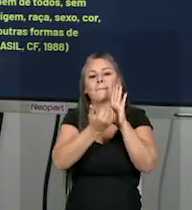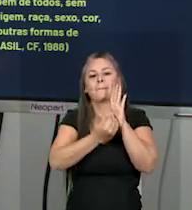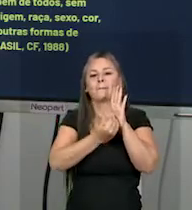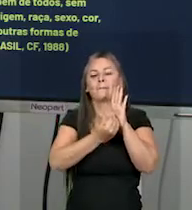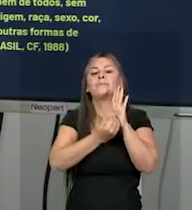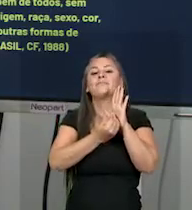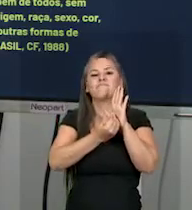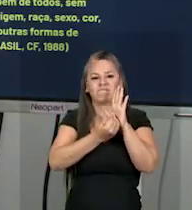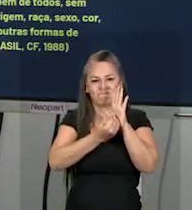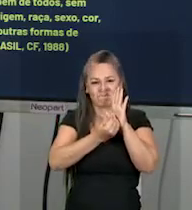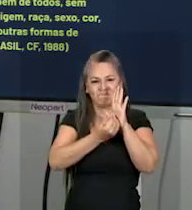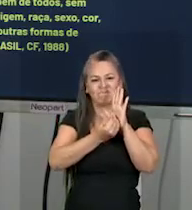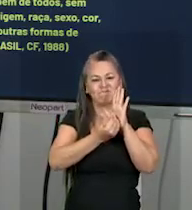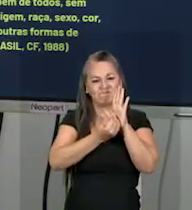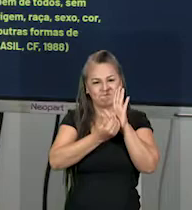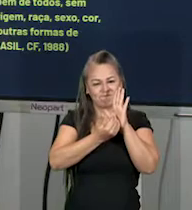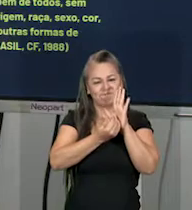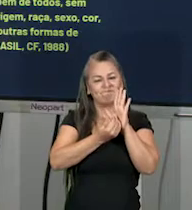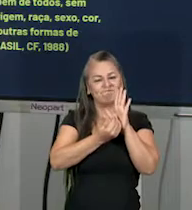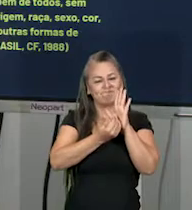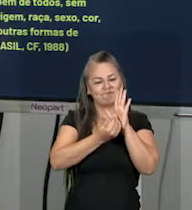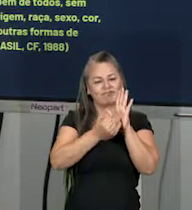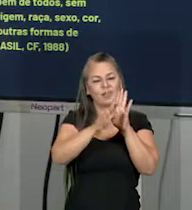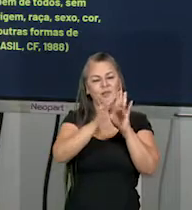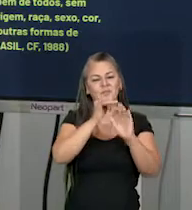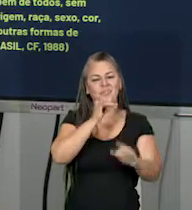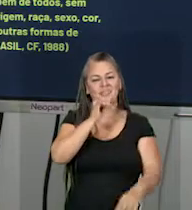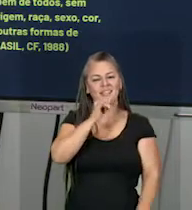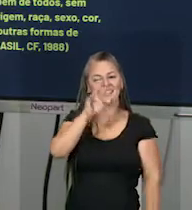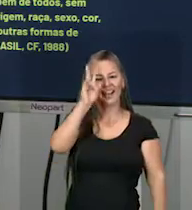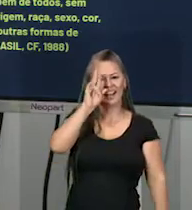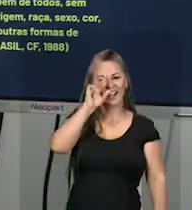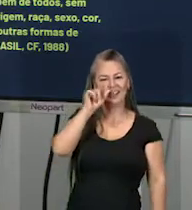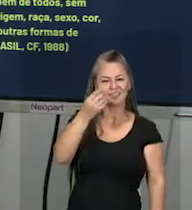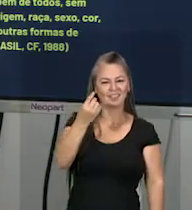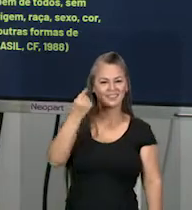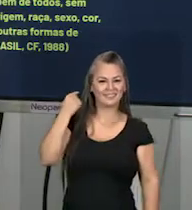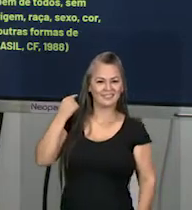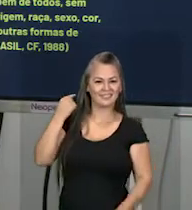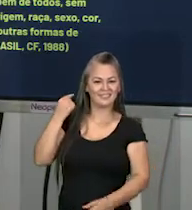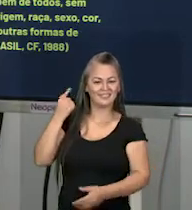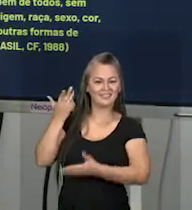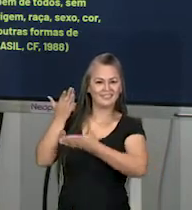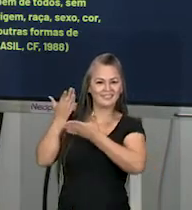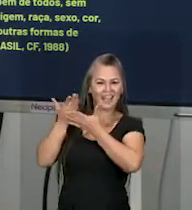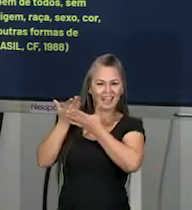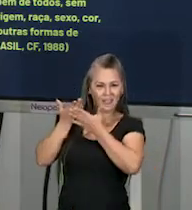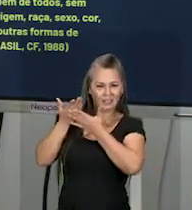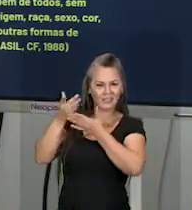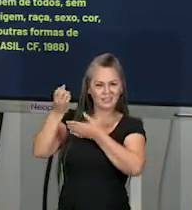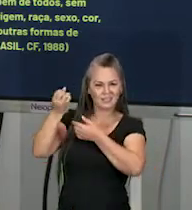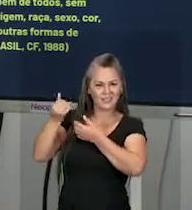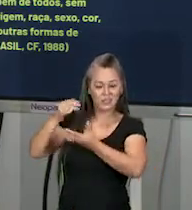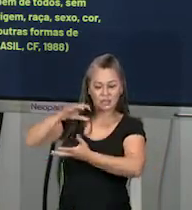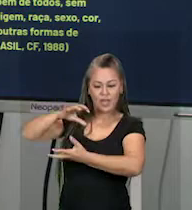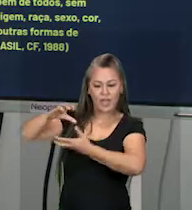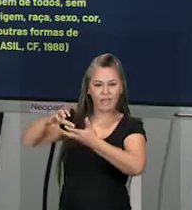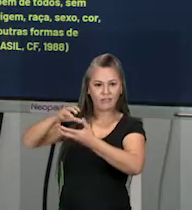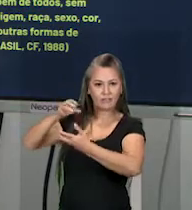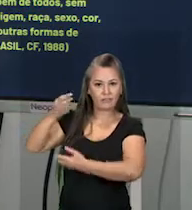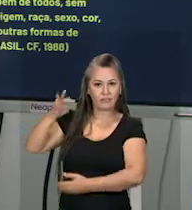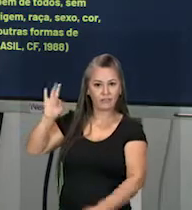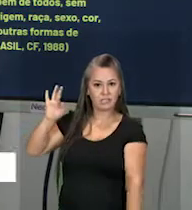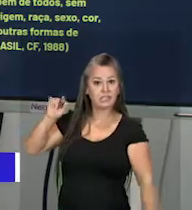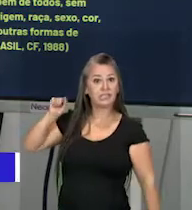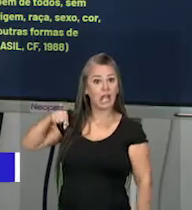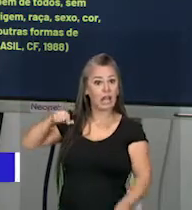Importante ou interessante fazer uma ligação com a aula passada, que a gente falou da Revolução Francesa, A Revolução Francesa influenciou muito as constituições do mundo